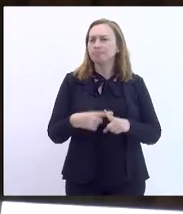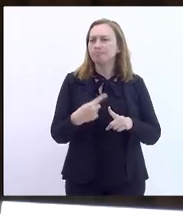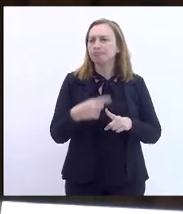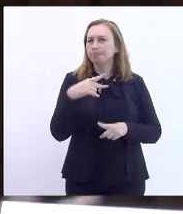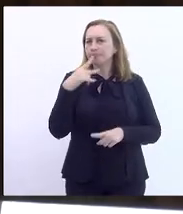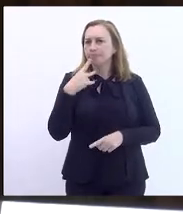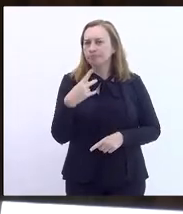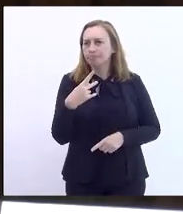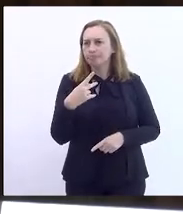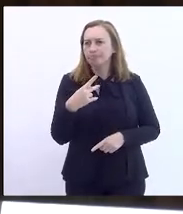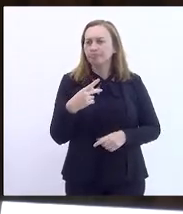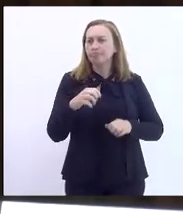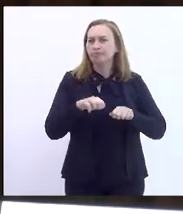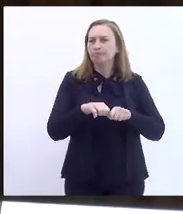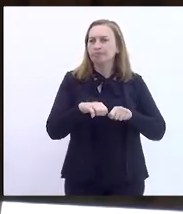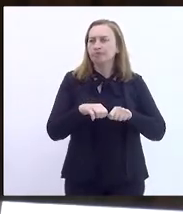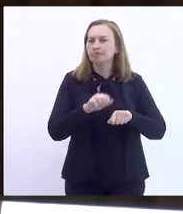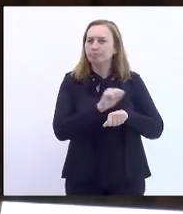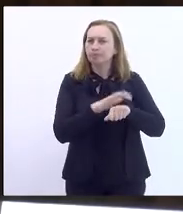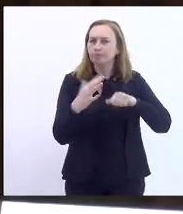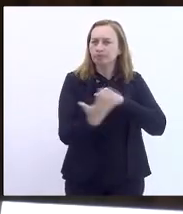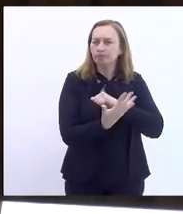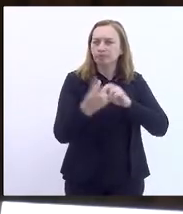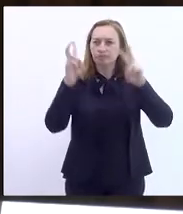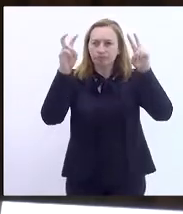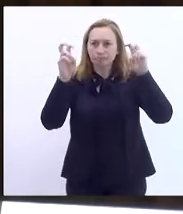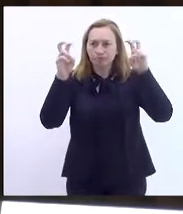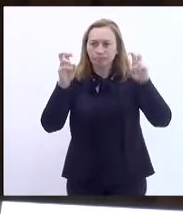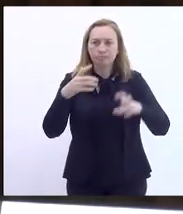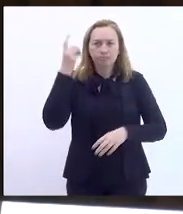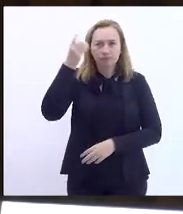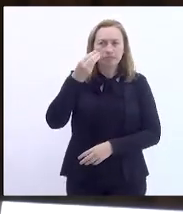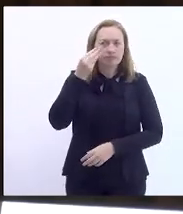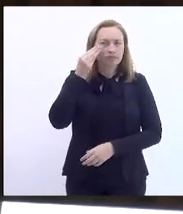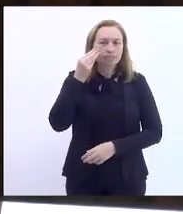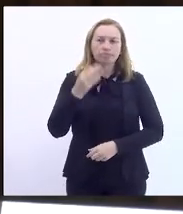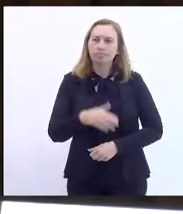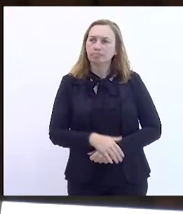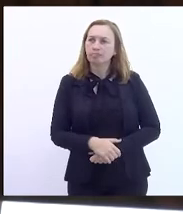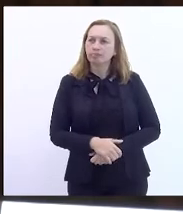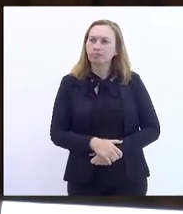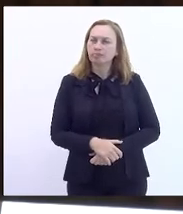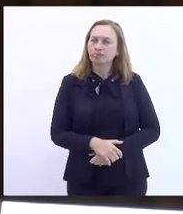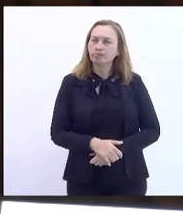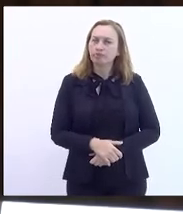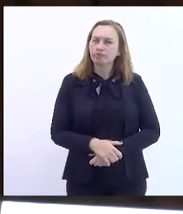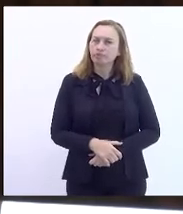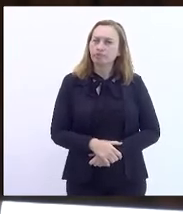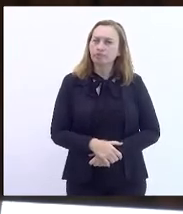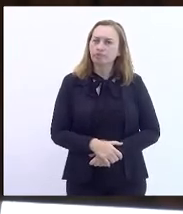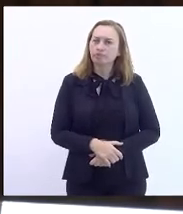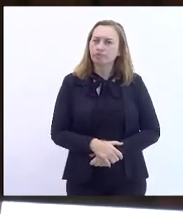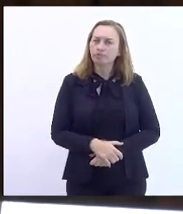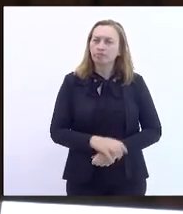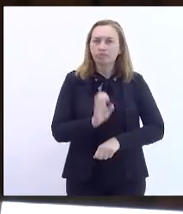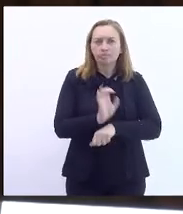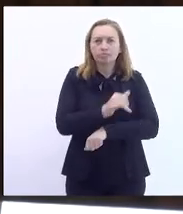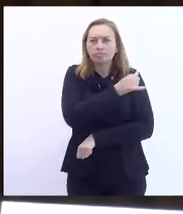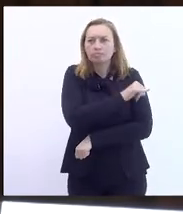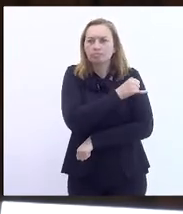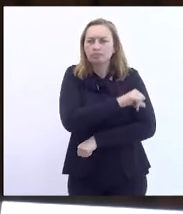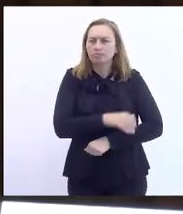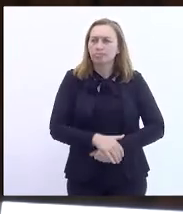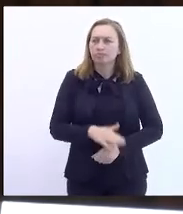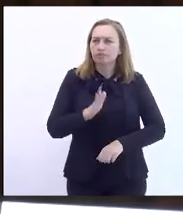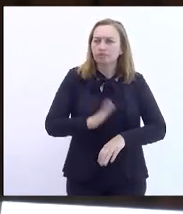trazendo tema da cor vídeo também deputada Mônica Francisco e a gente tem no Estado do Rio de